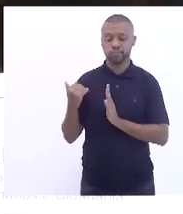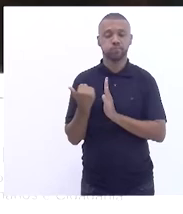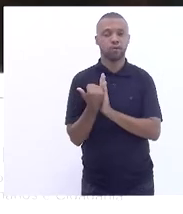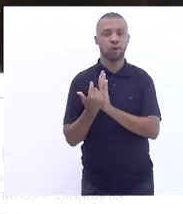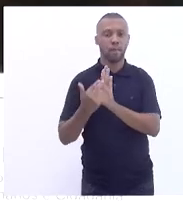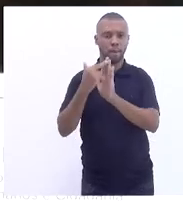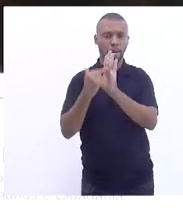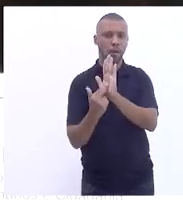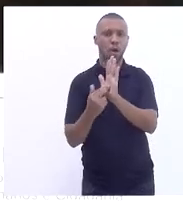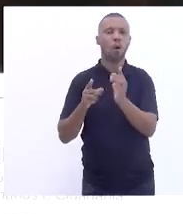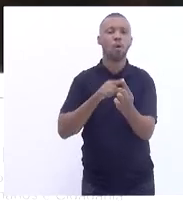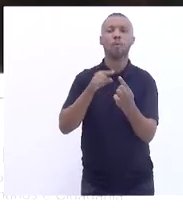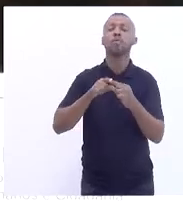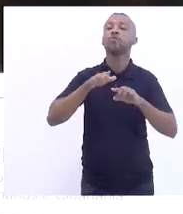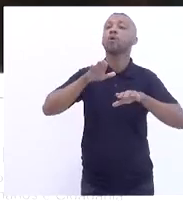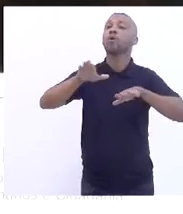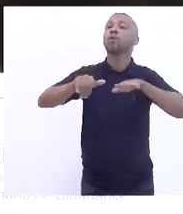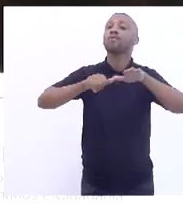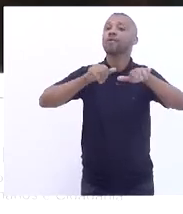é